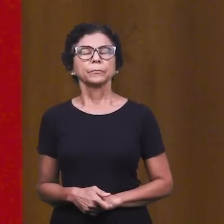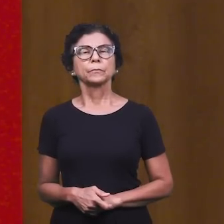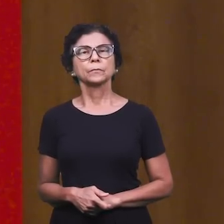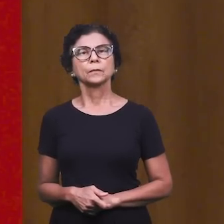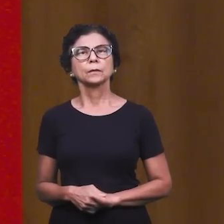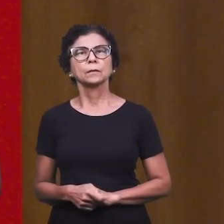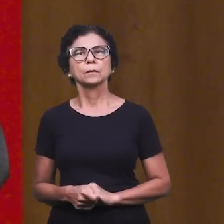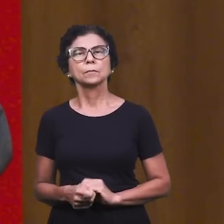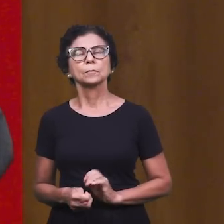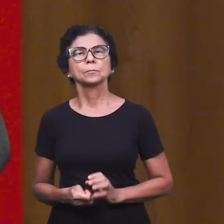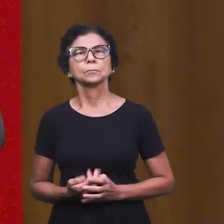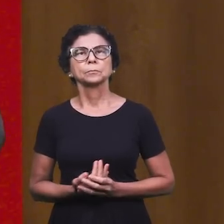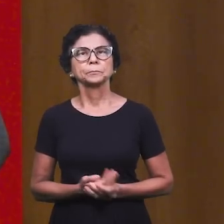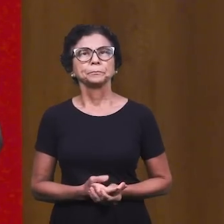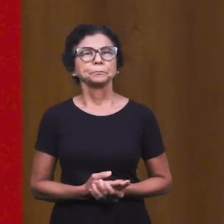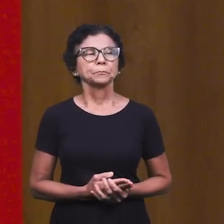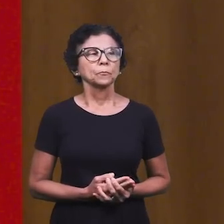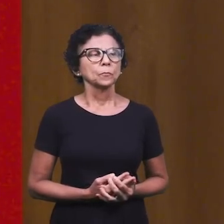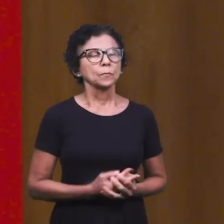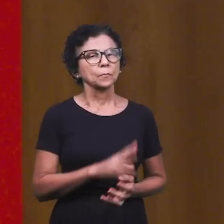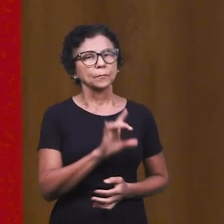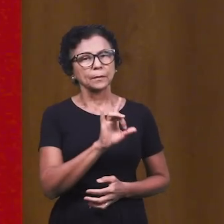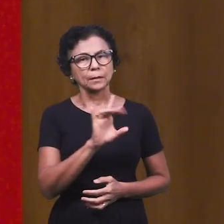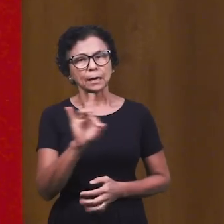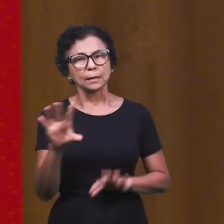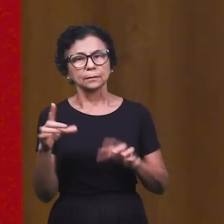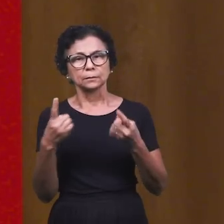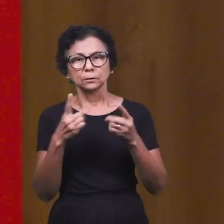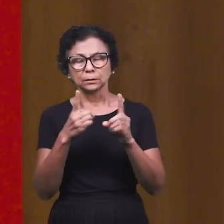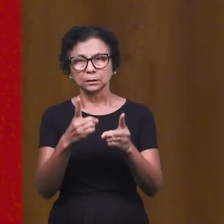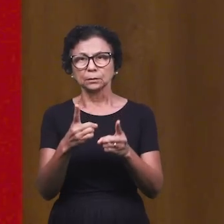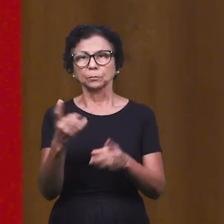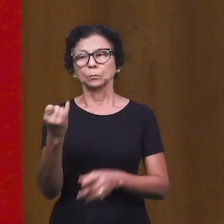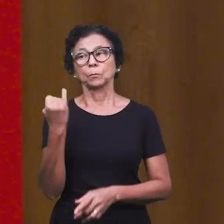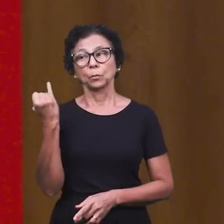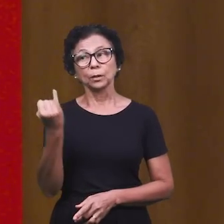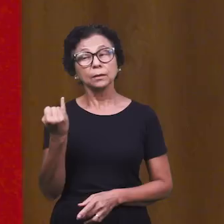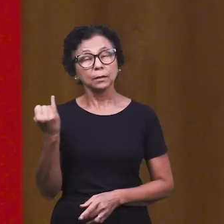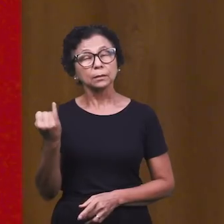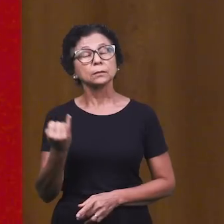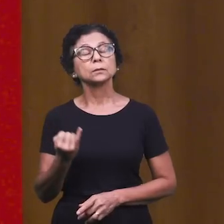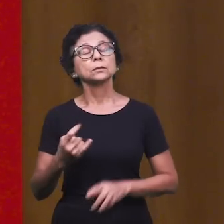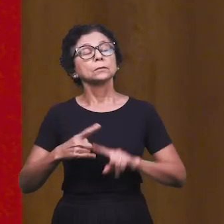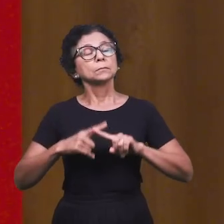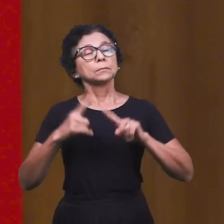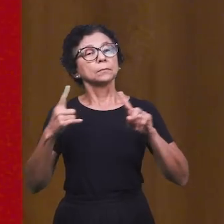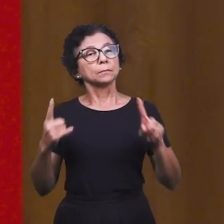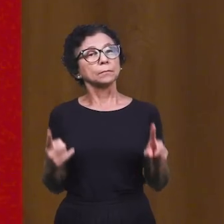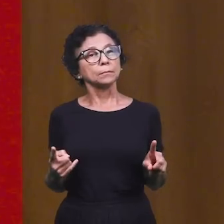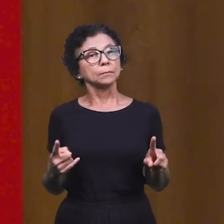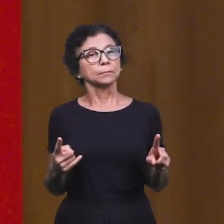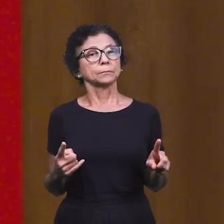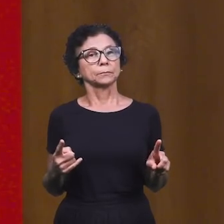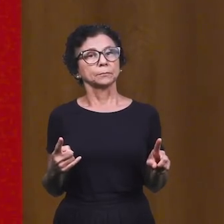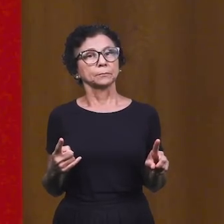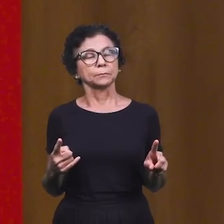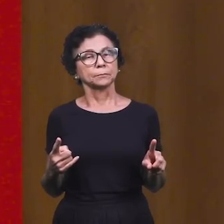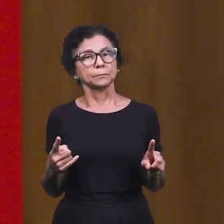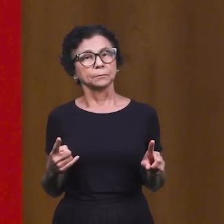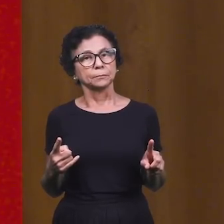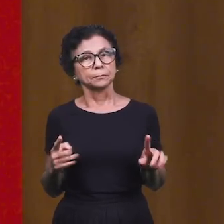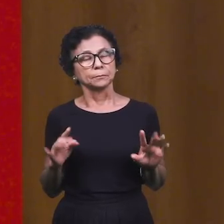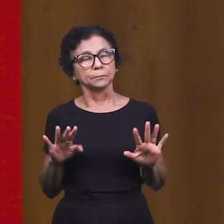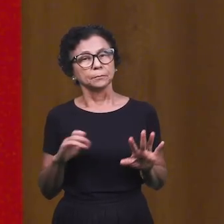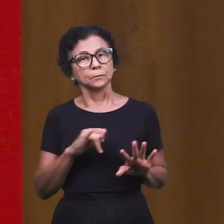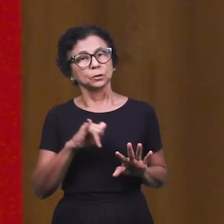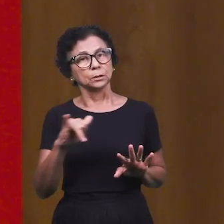aqui, acerca de cada discípulo, cada um teve a sua importância. Mas também é importante ressaltar que não